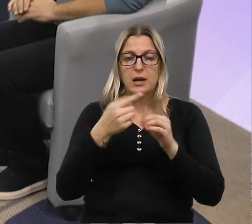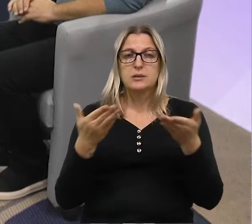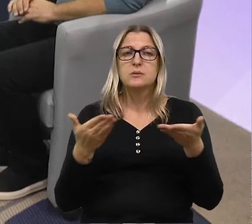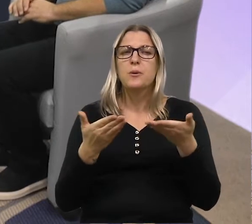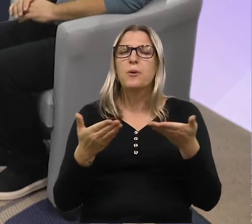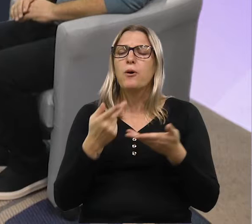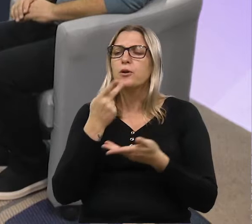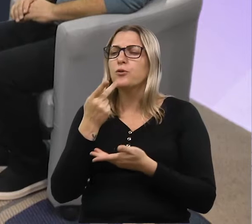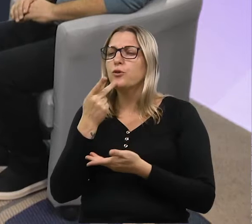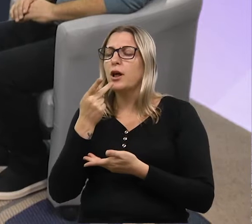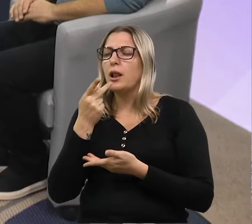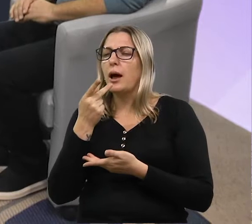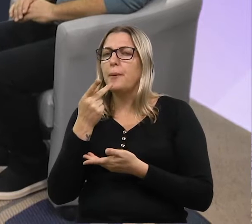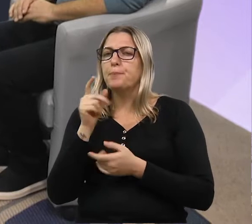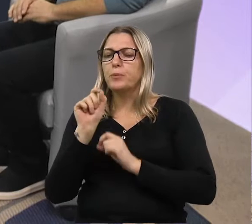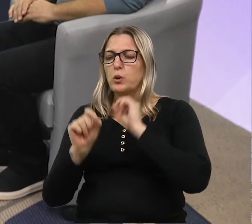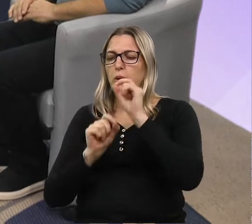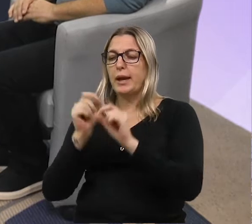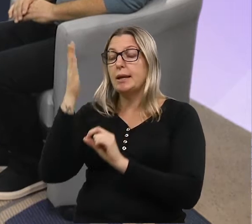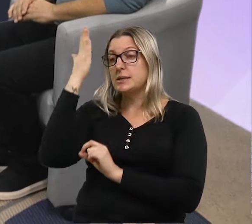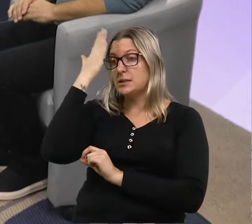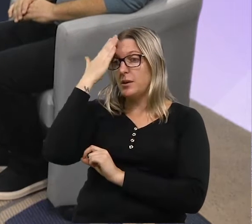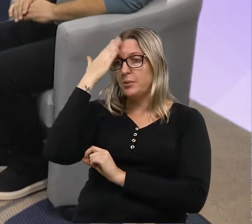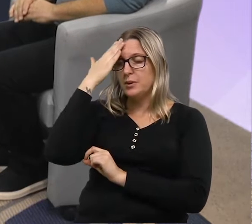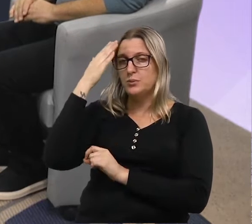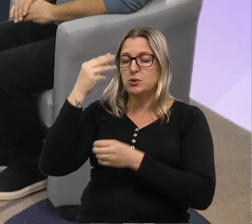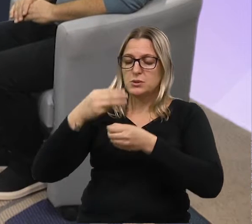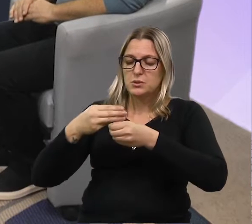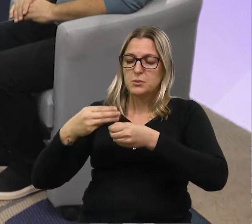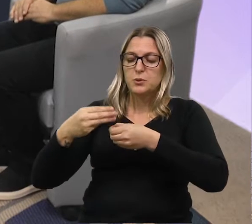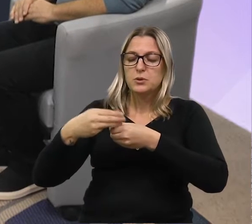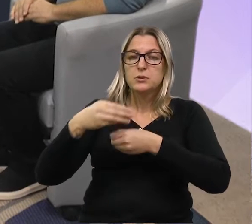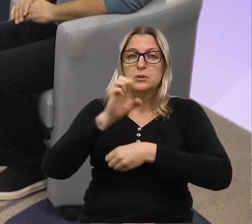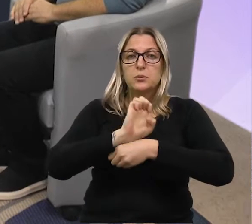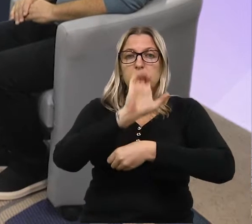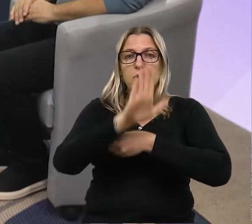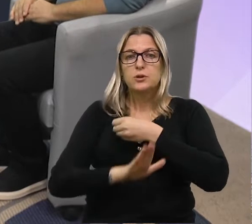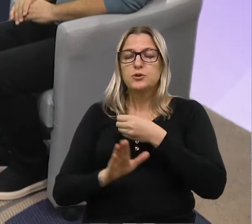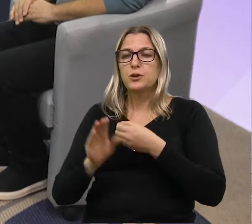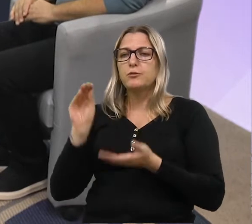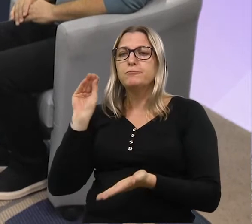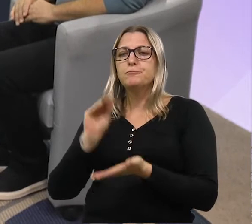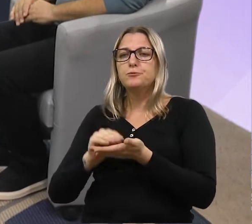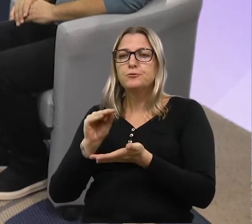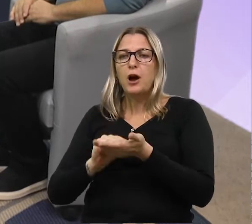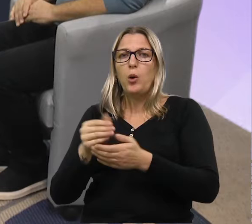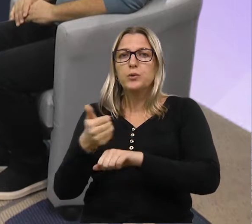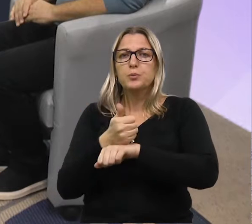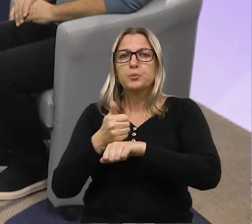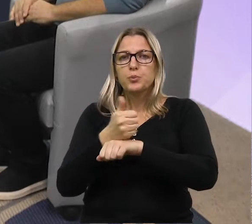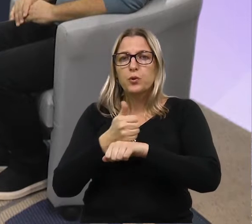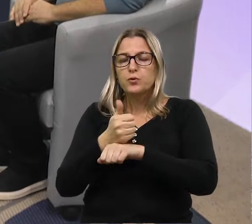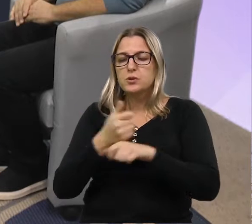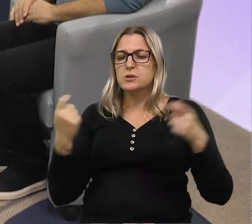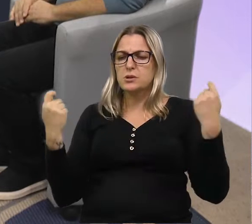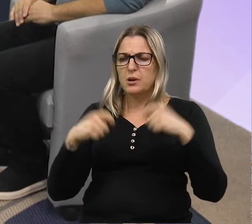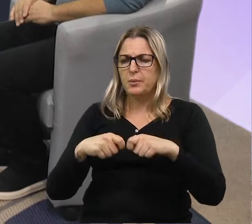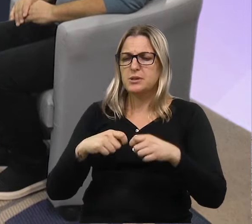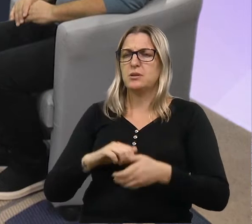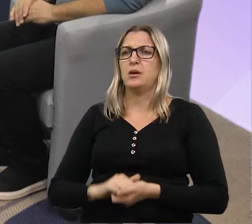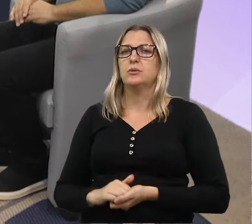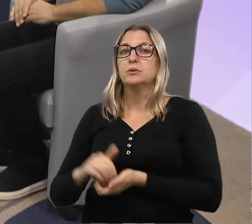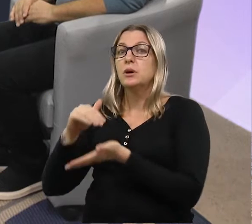sabe que o município de ele tem uma carência de mão de obra qualificada isso também é um dos pilares da secretaria de